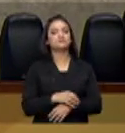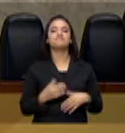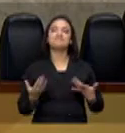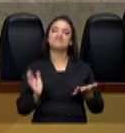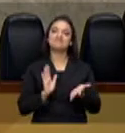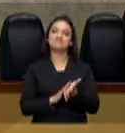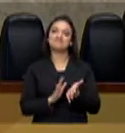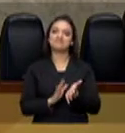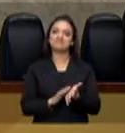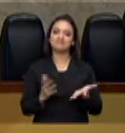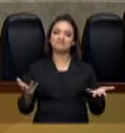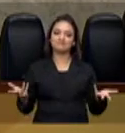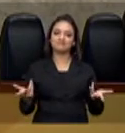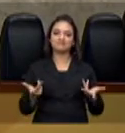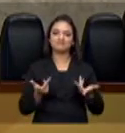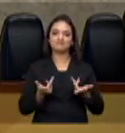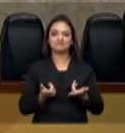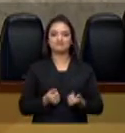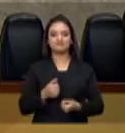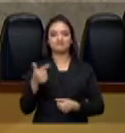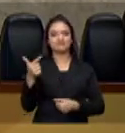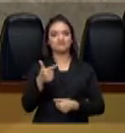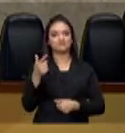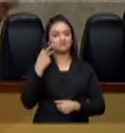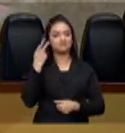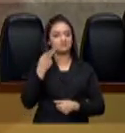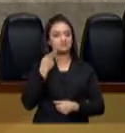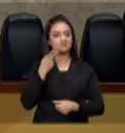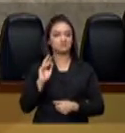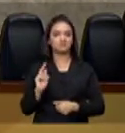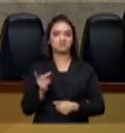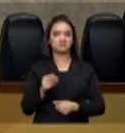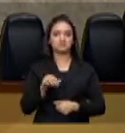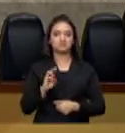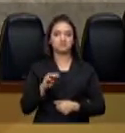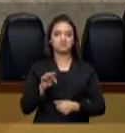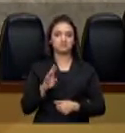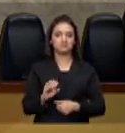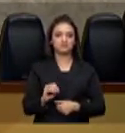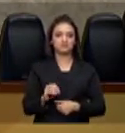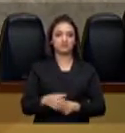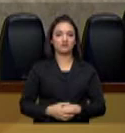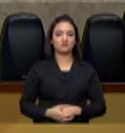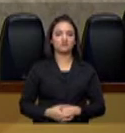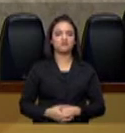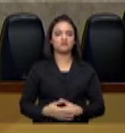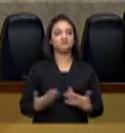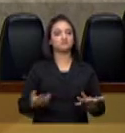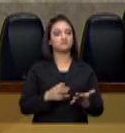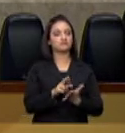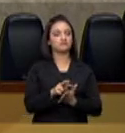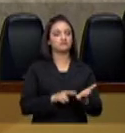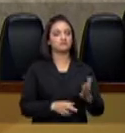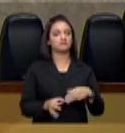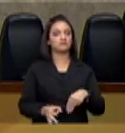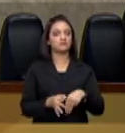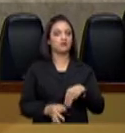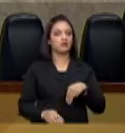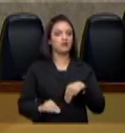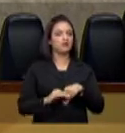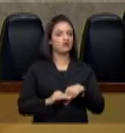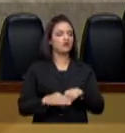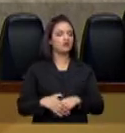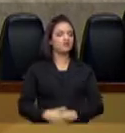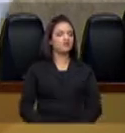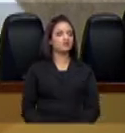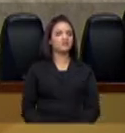nosso vice-procurador-geral, doutor Humberto Jacques. E passo a palavra ao relator, ministro Edson. Ah,